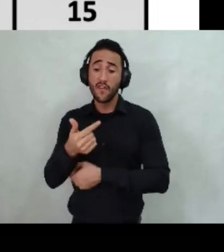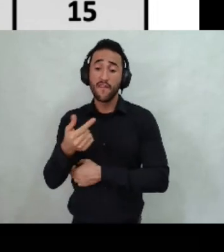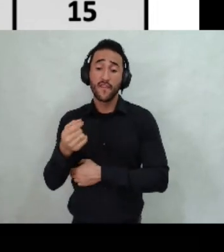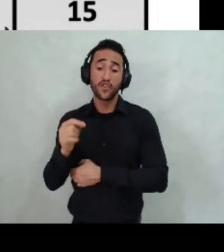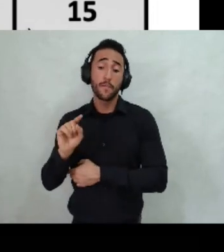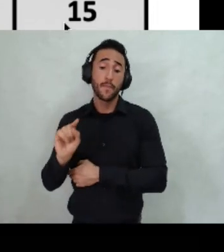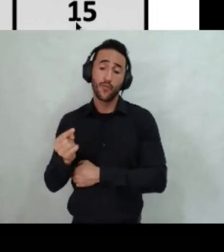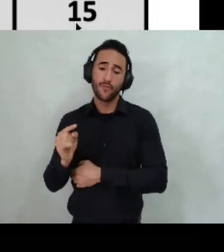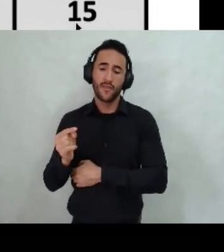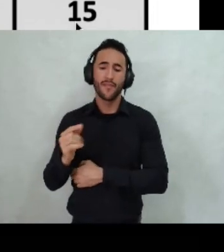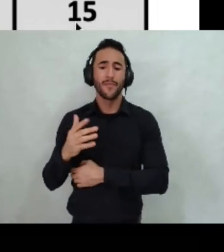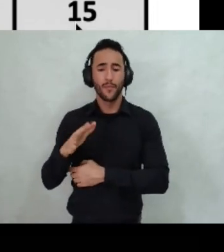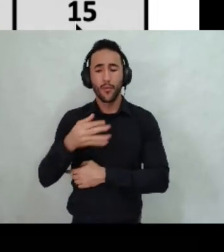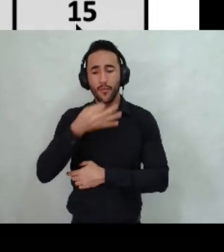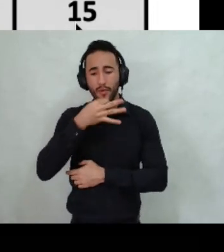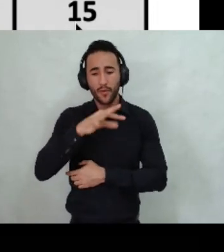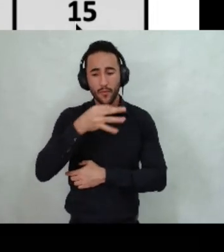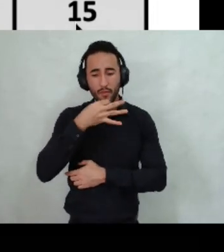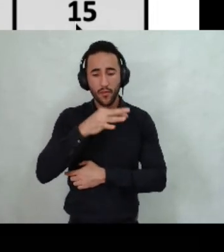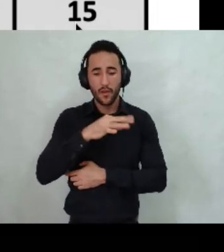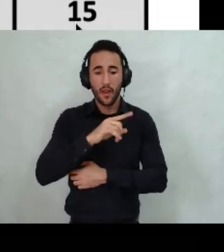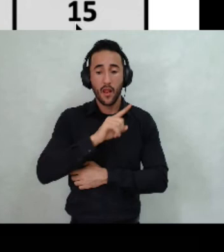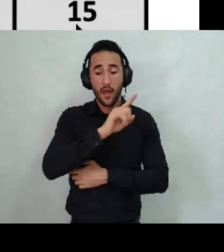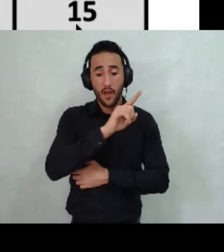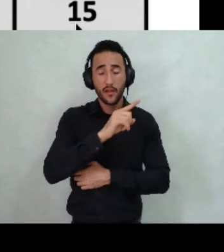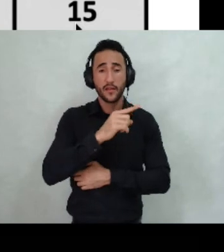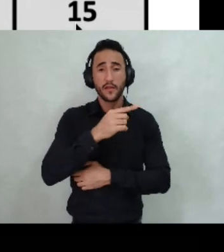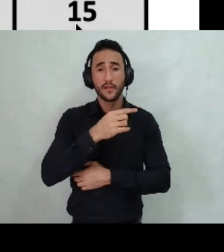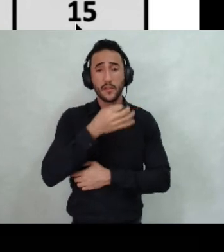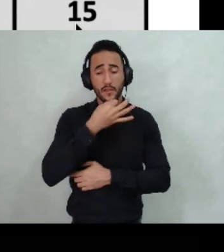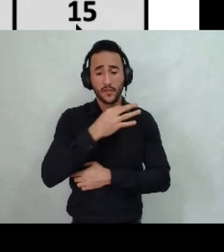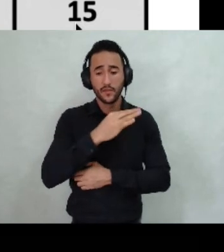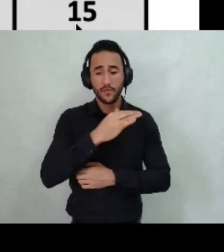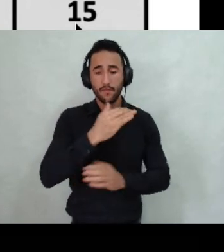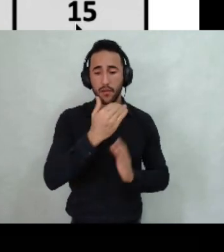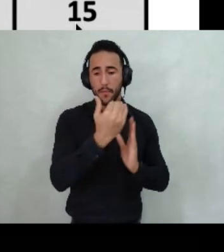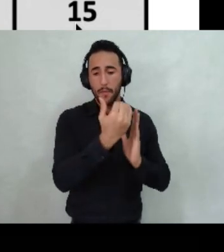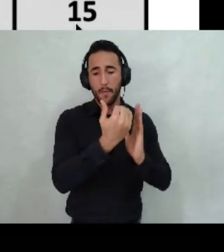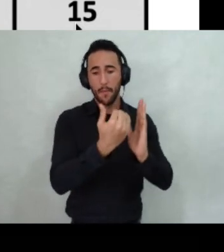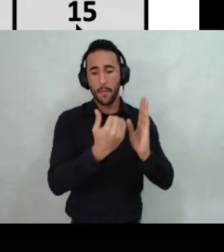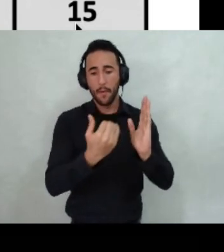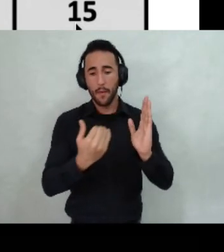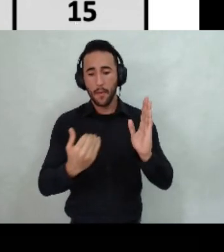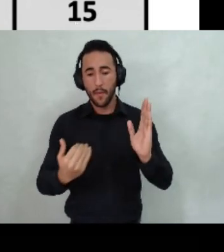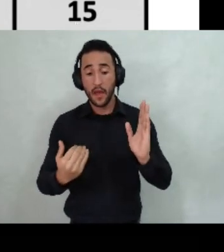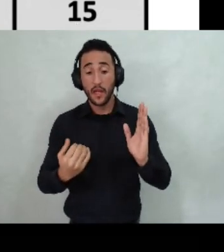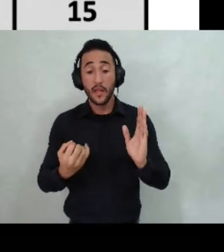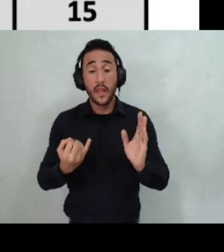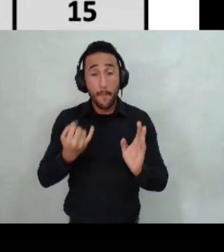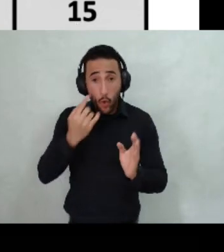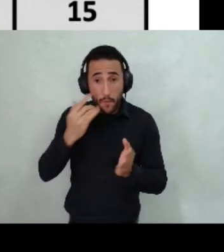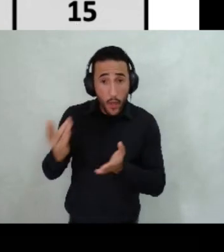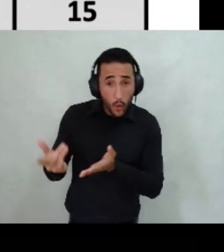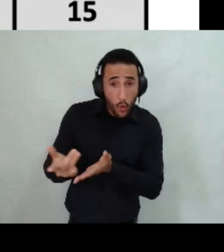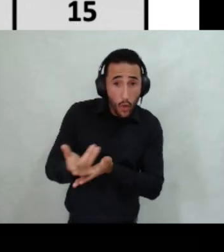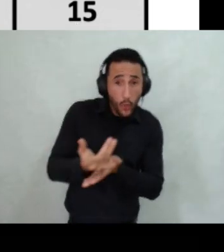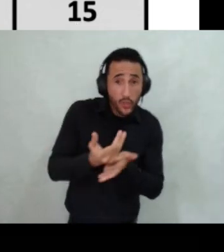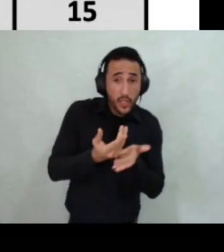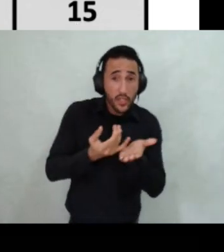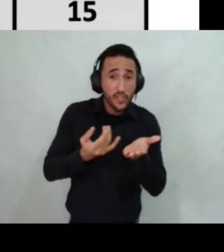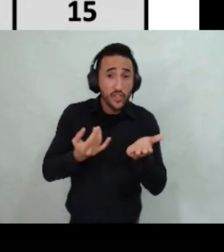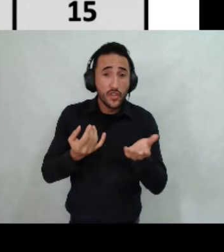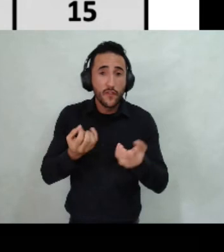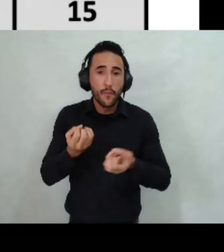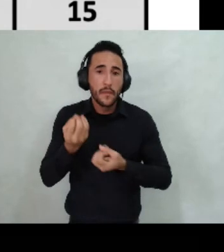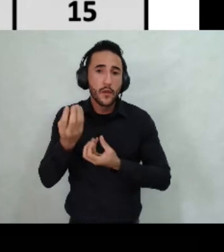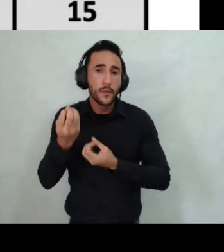Baixada caiu para 15 habitantes. E quando a gente pegou o número de casos oficialmente notificados, na primeira fase, nós